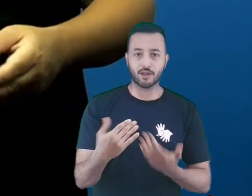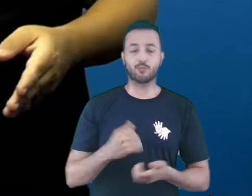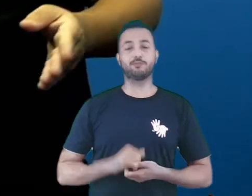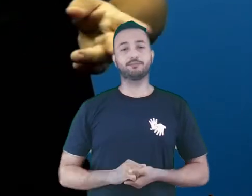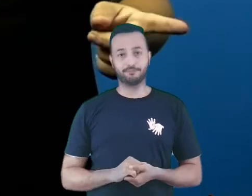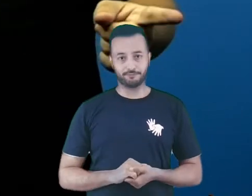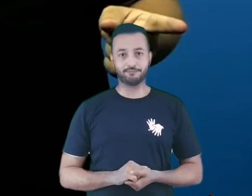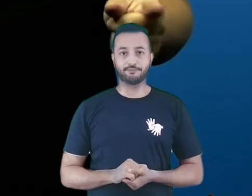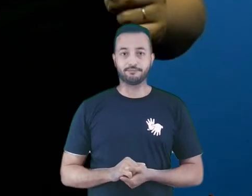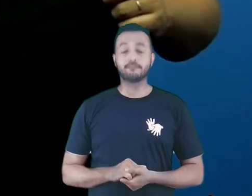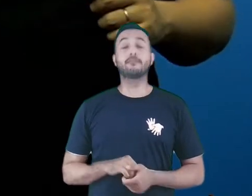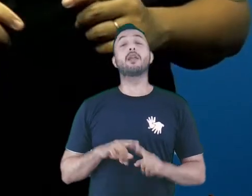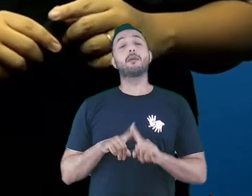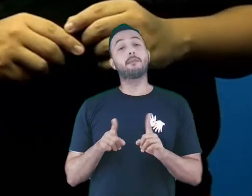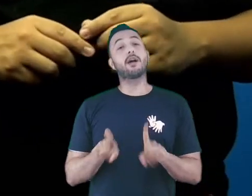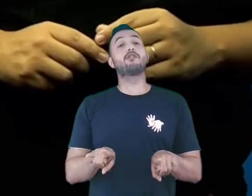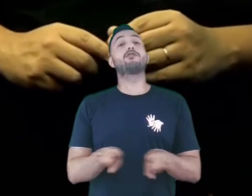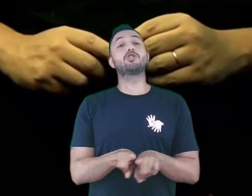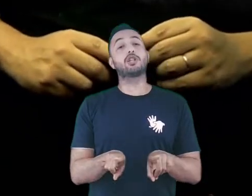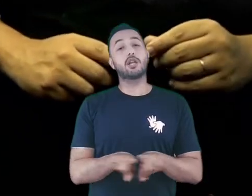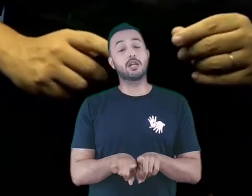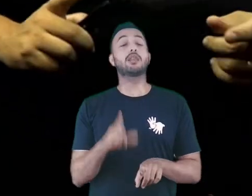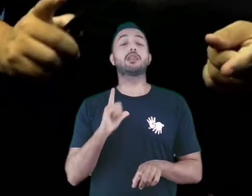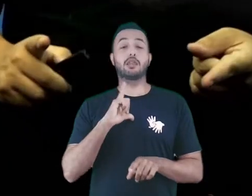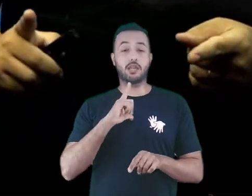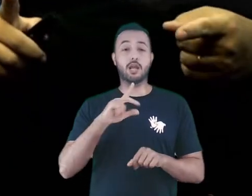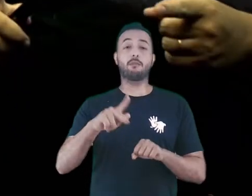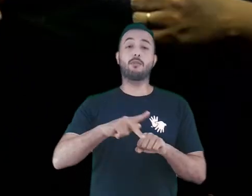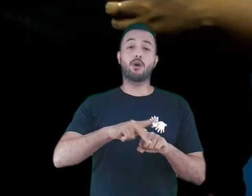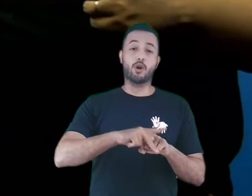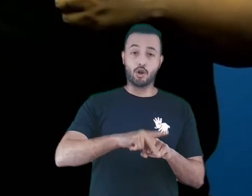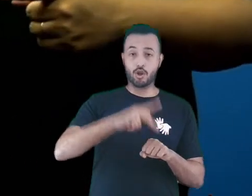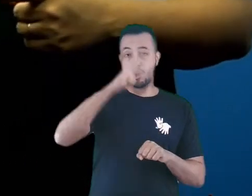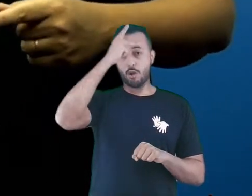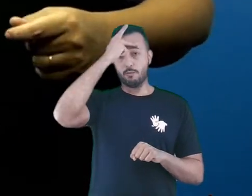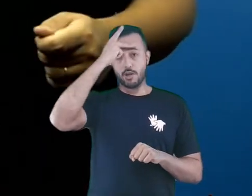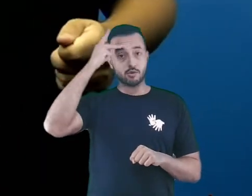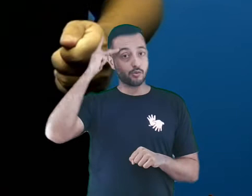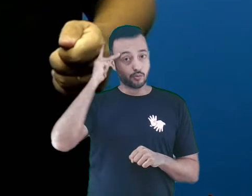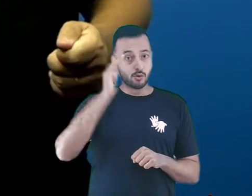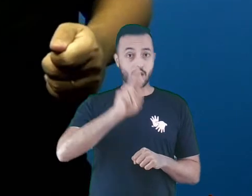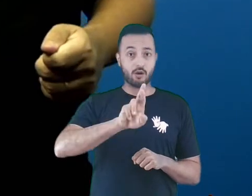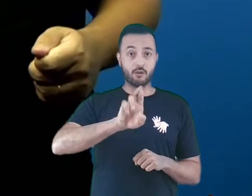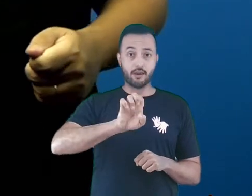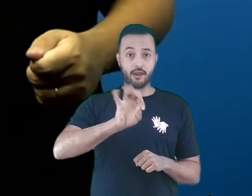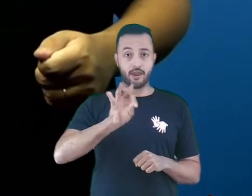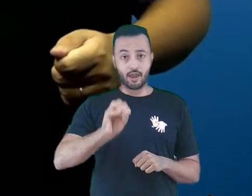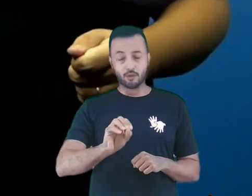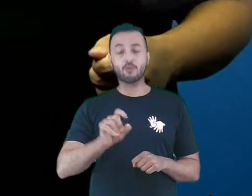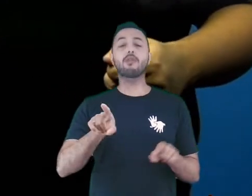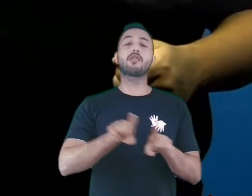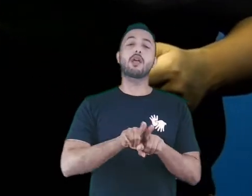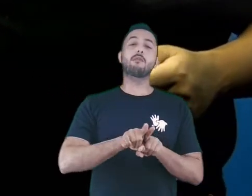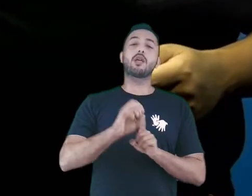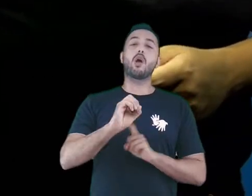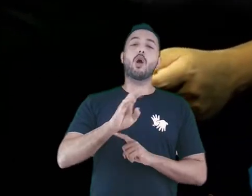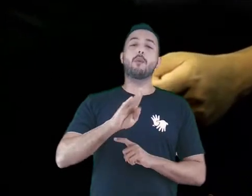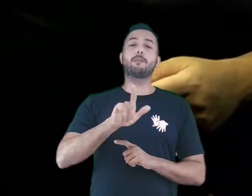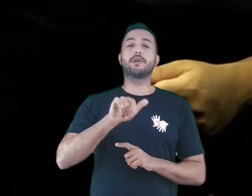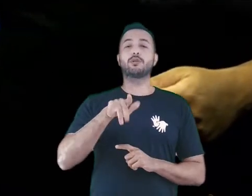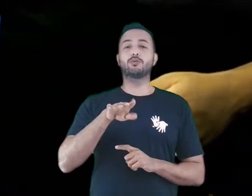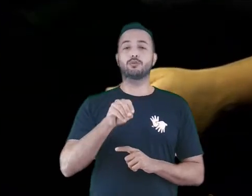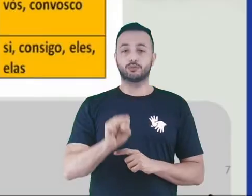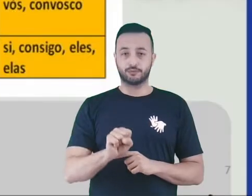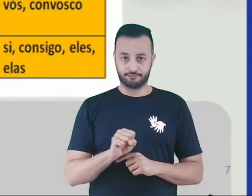tratamento. Mas também vamos ver os pronomes pessoais do caso reto e oblíquos, tá bom?